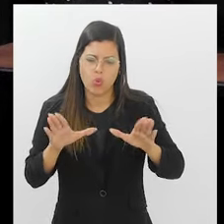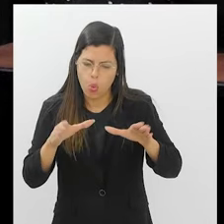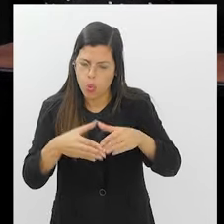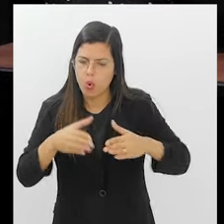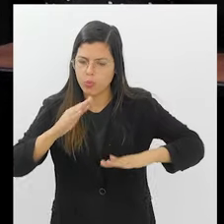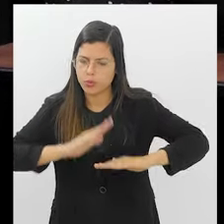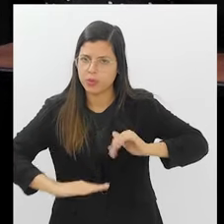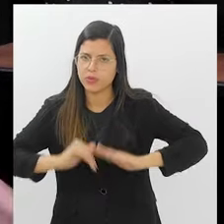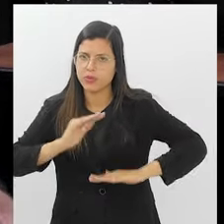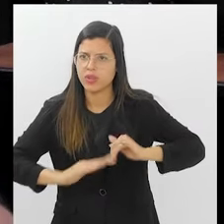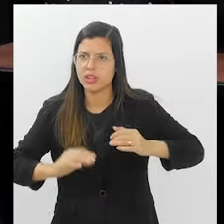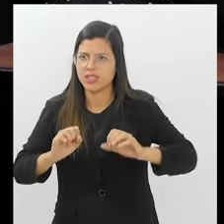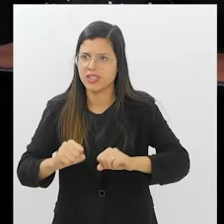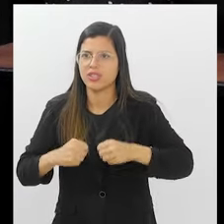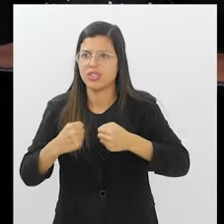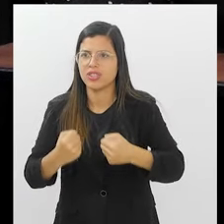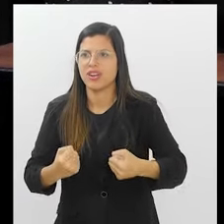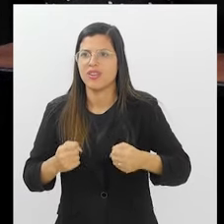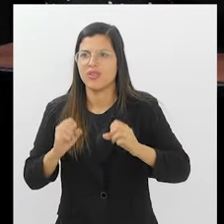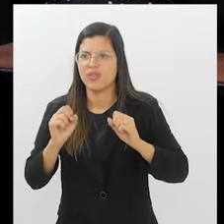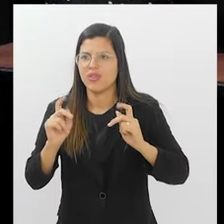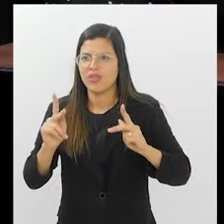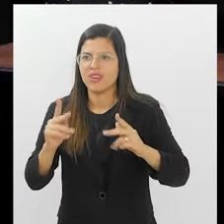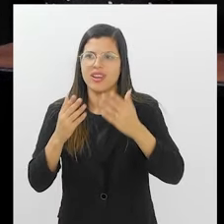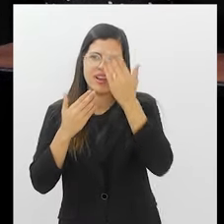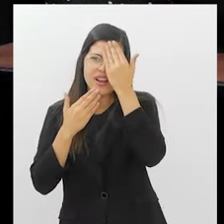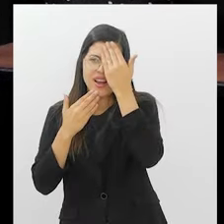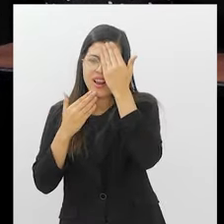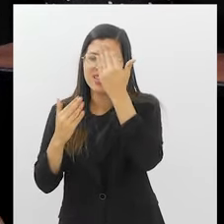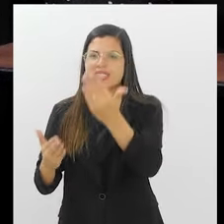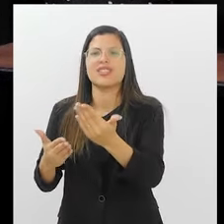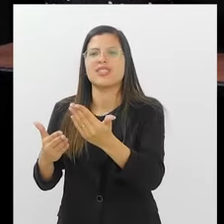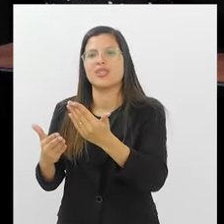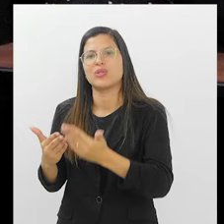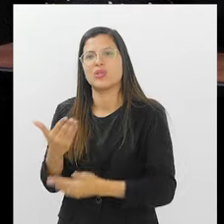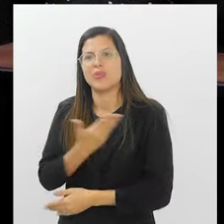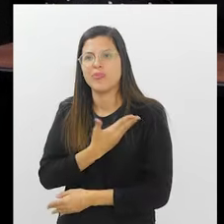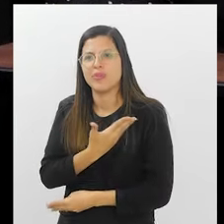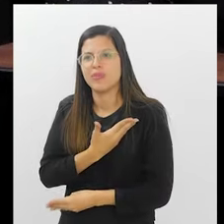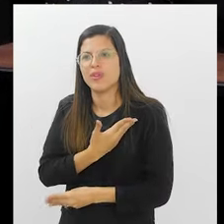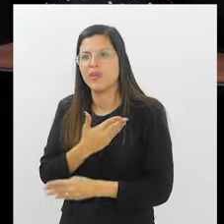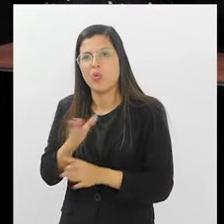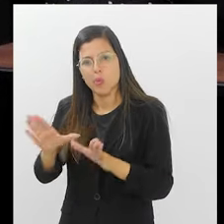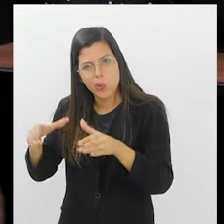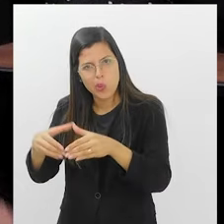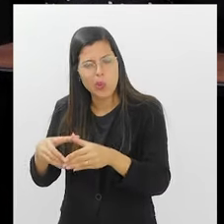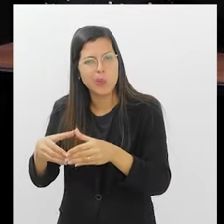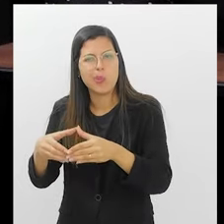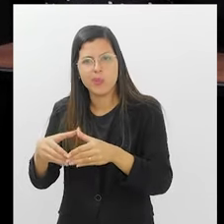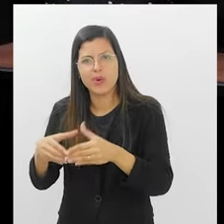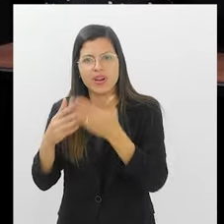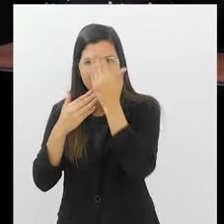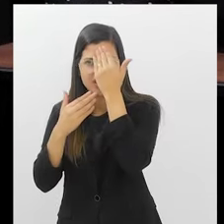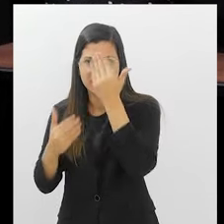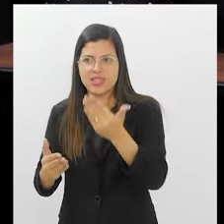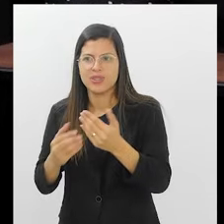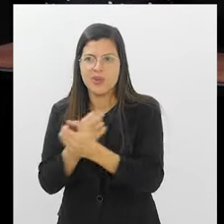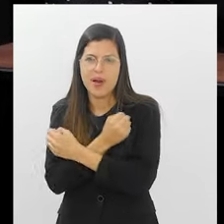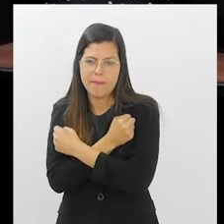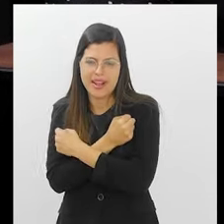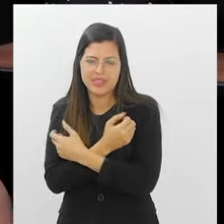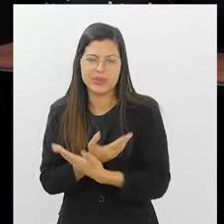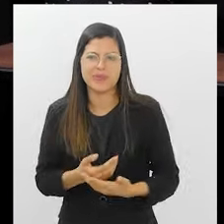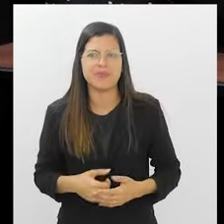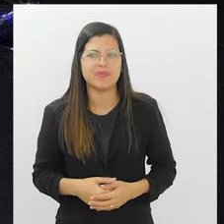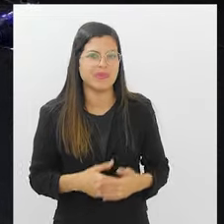de valor que tem lá e bastante dedicada, né? Tá bom? Obrigada, agradeço Mar... aos meus companheiros, agradeço lá toda a nossa equipe, tá?